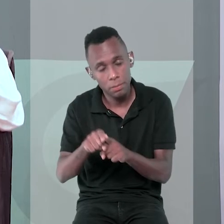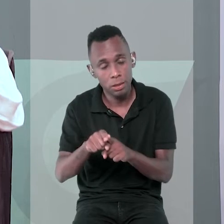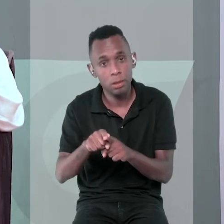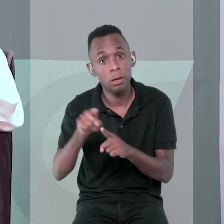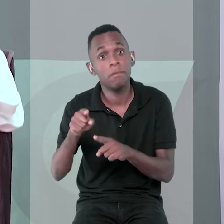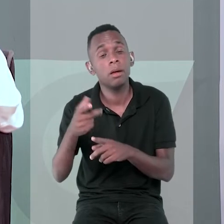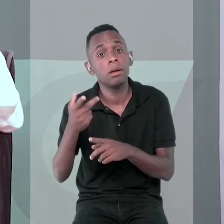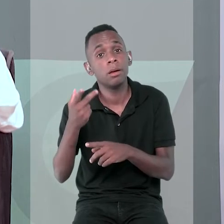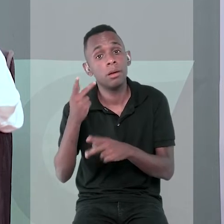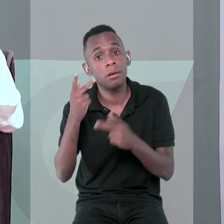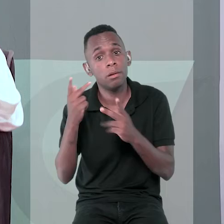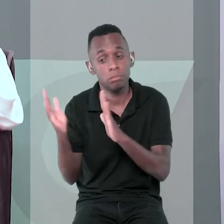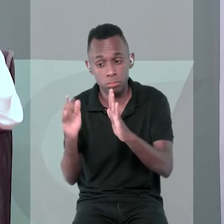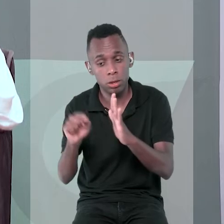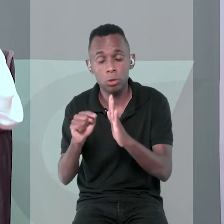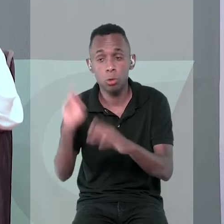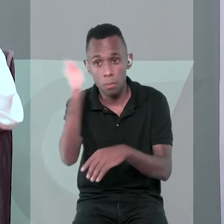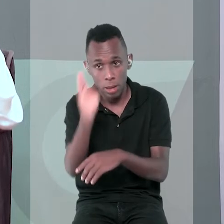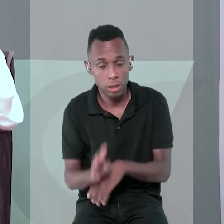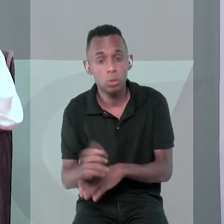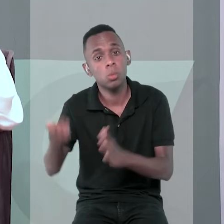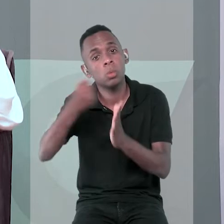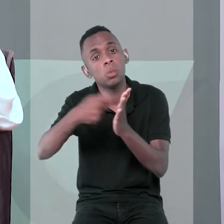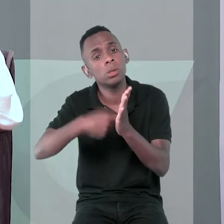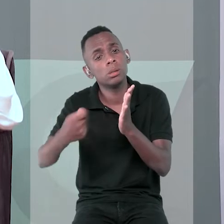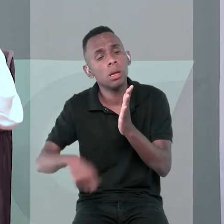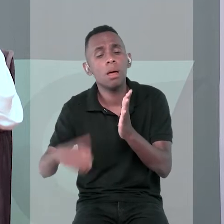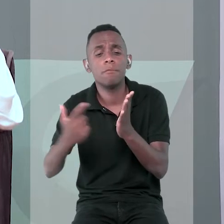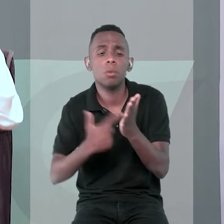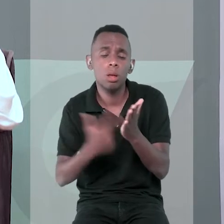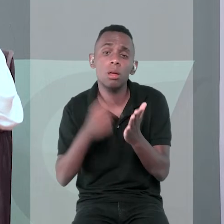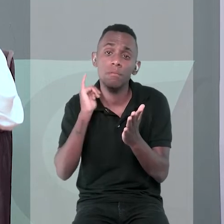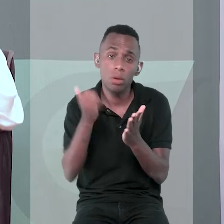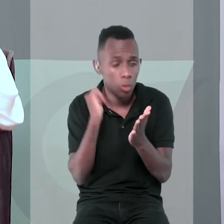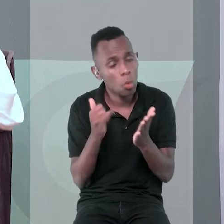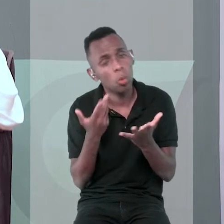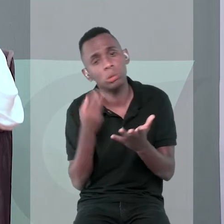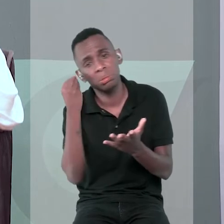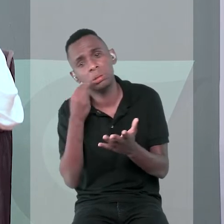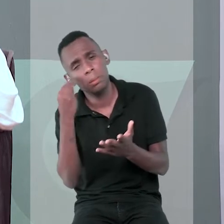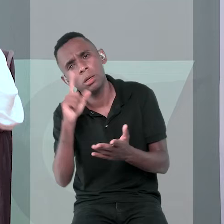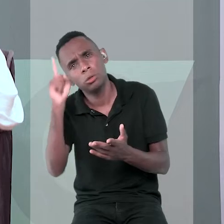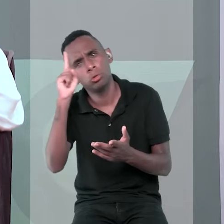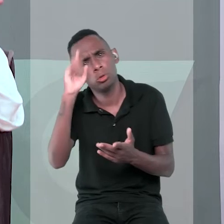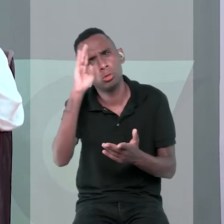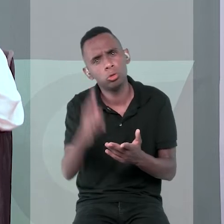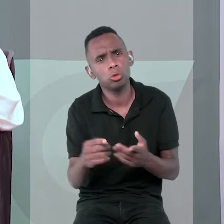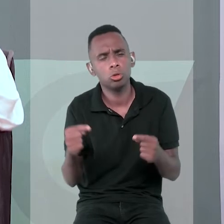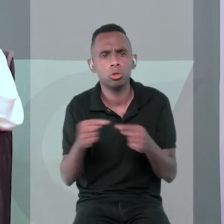no Brasil nesse período, e ela escreve um livro dos diários de viagem, ela conta essa história. Era meio que um livro